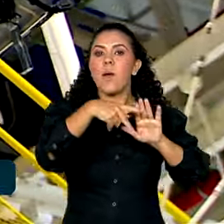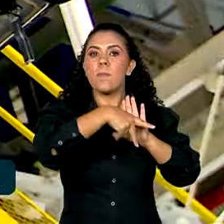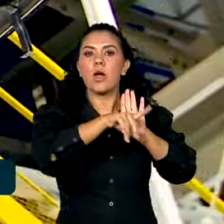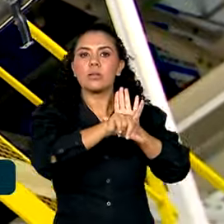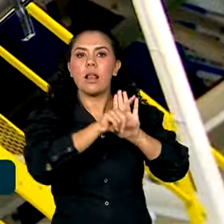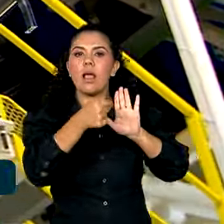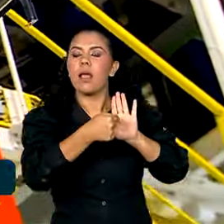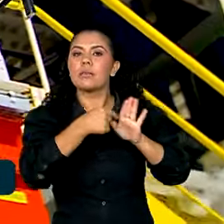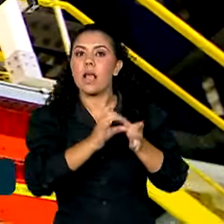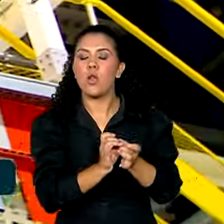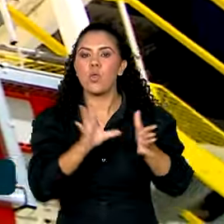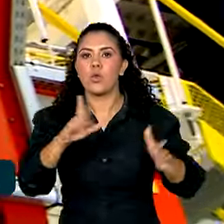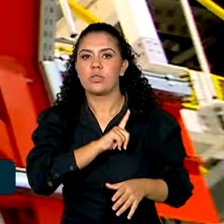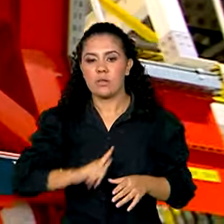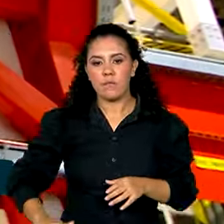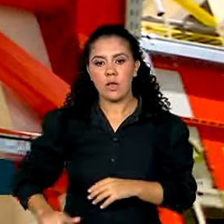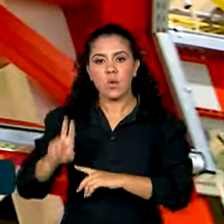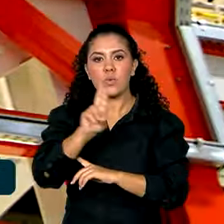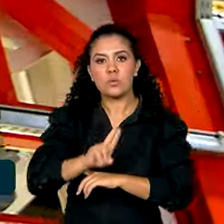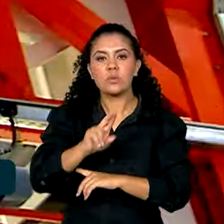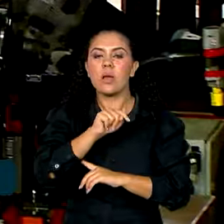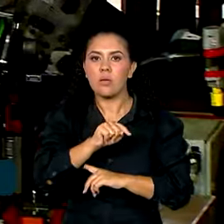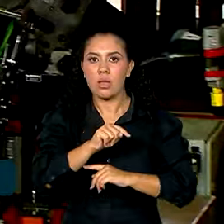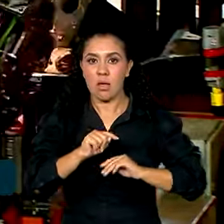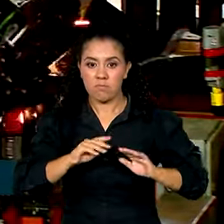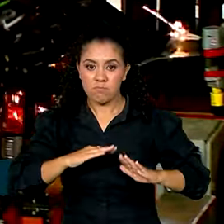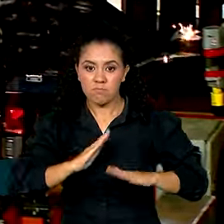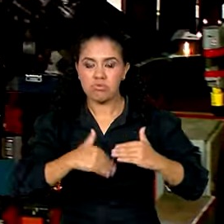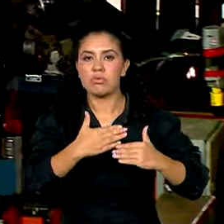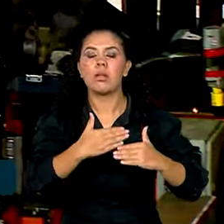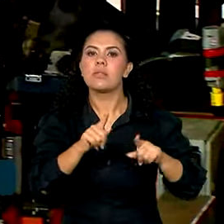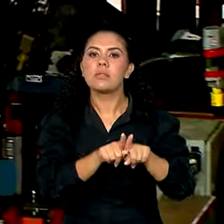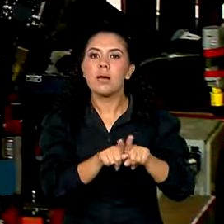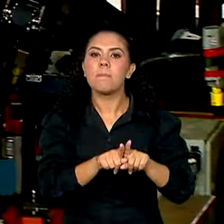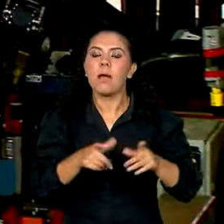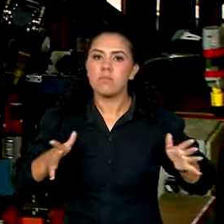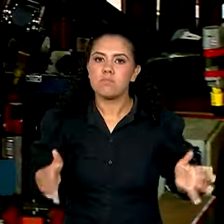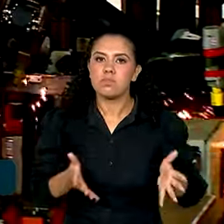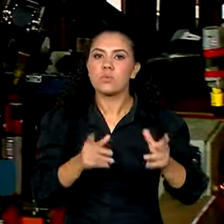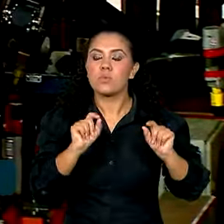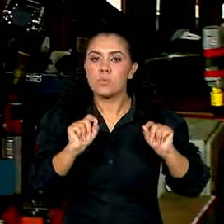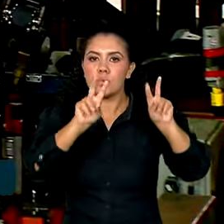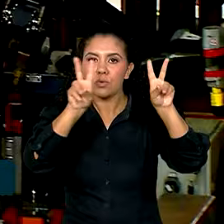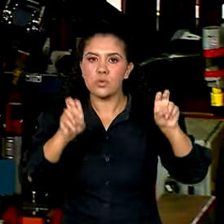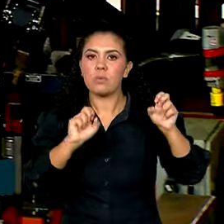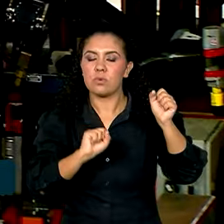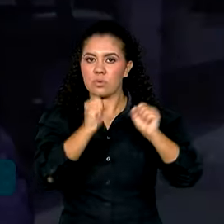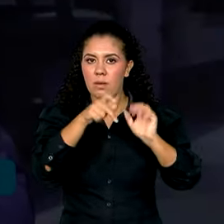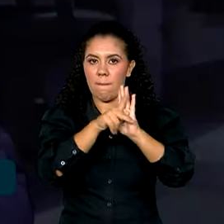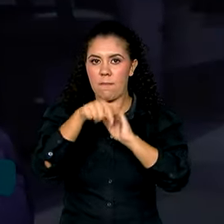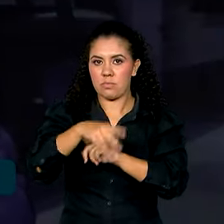governo a utilizar um instrumento da depreciação acelerada para incentivar a modernização do parque industrial do